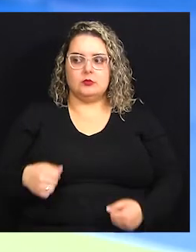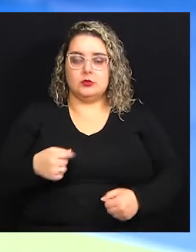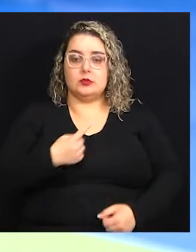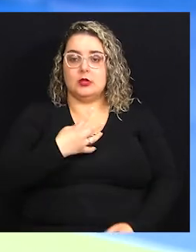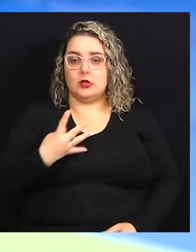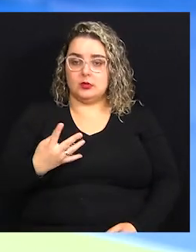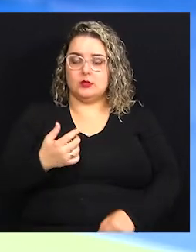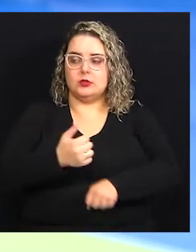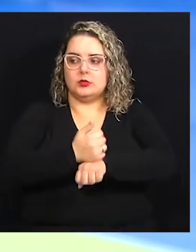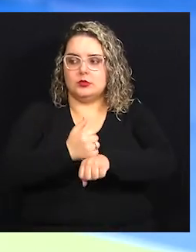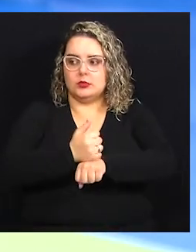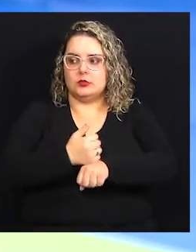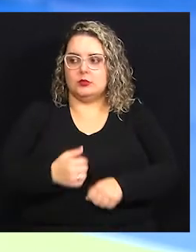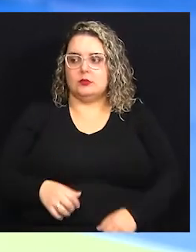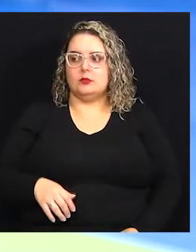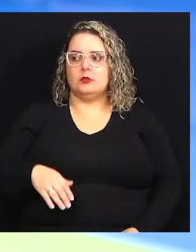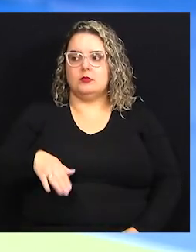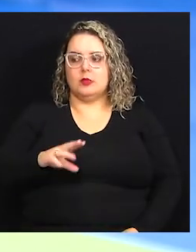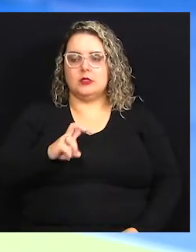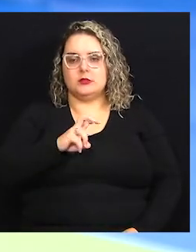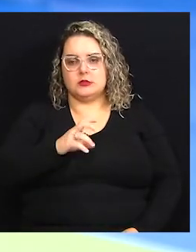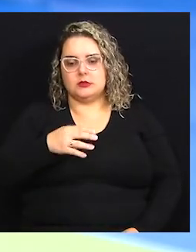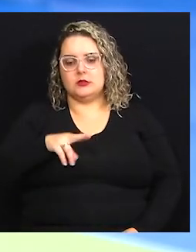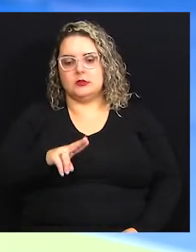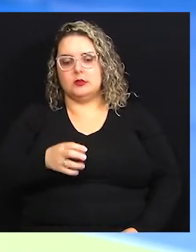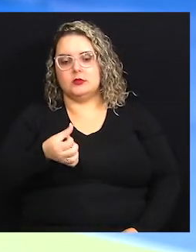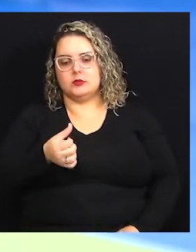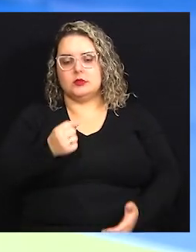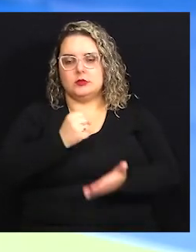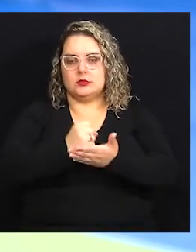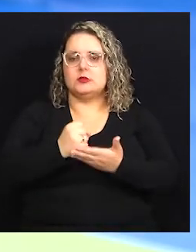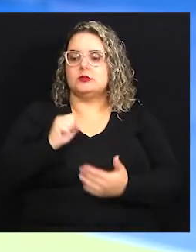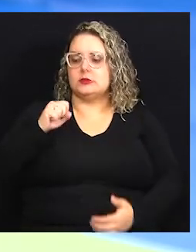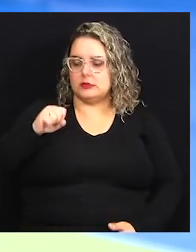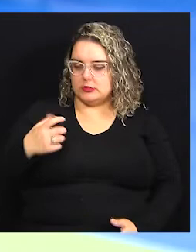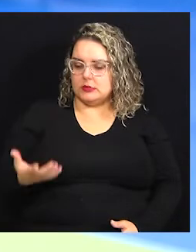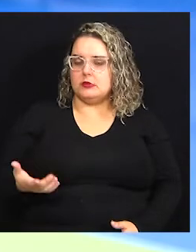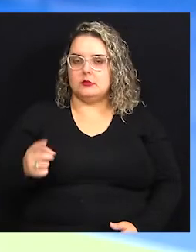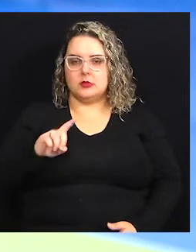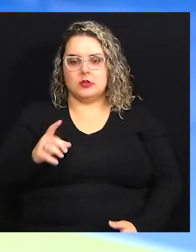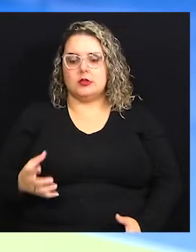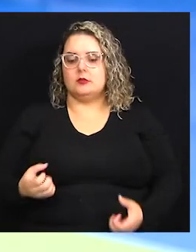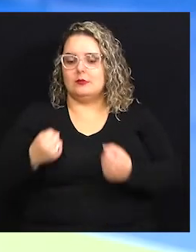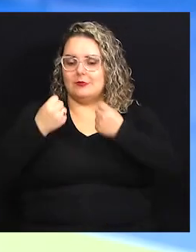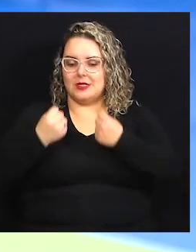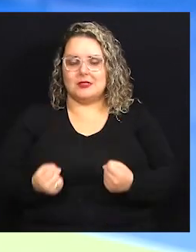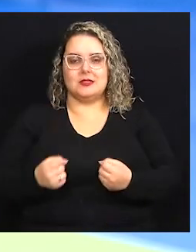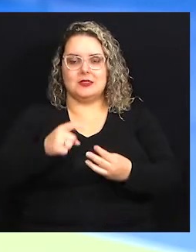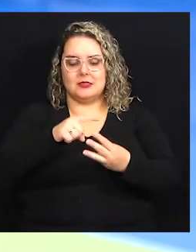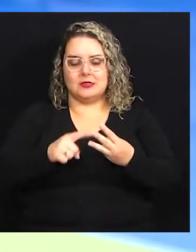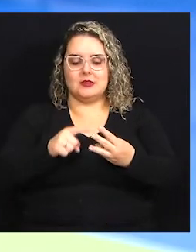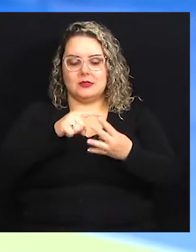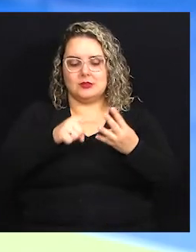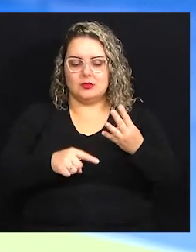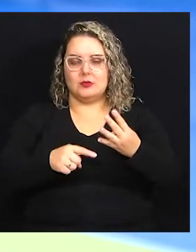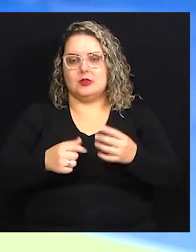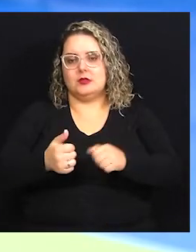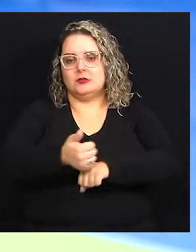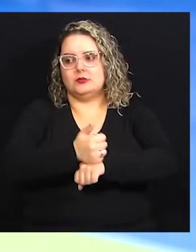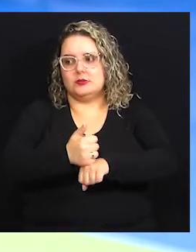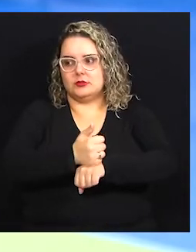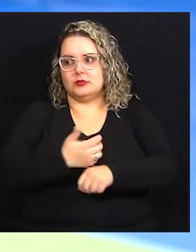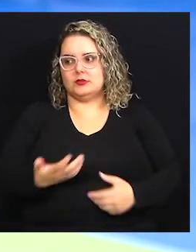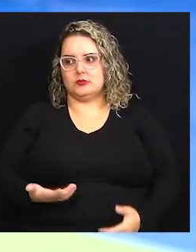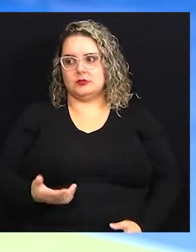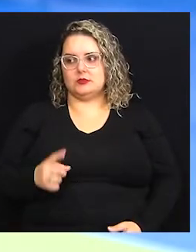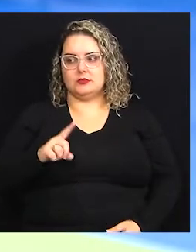menos 14 atletas. Mais umas 5, 6 contratações. 5, 6 contratações para que a equipe não sobrecarregue só 3, 4 jogadores.